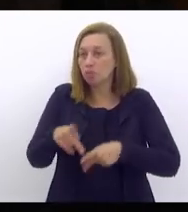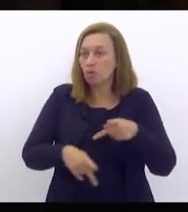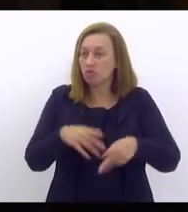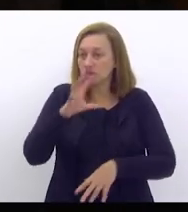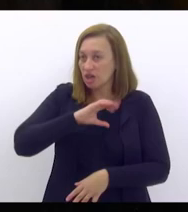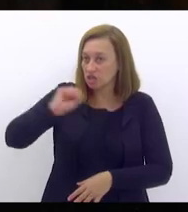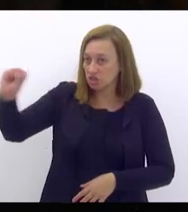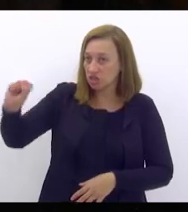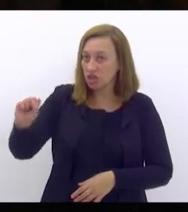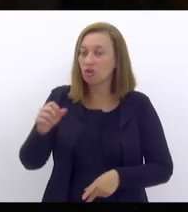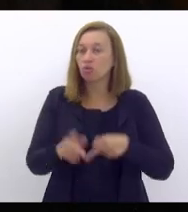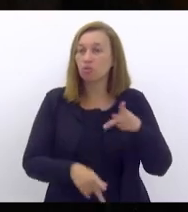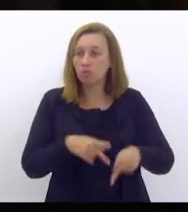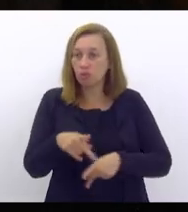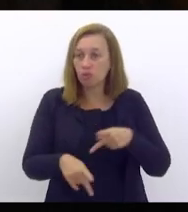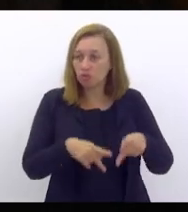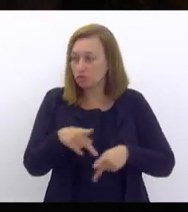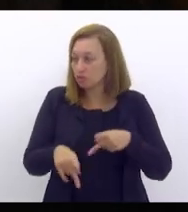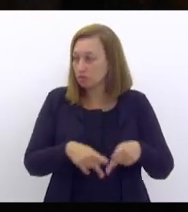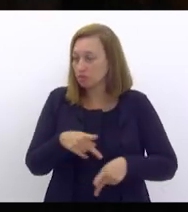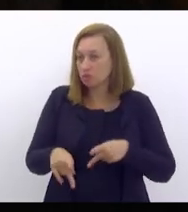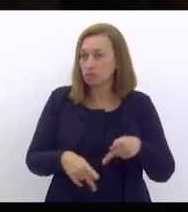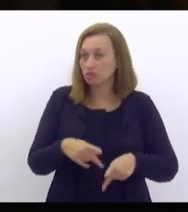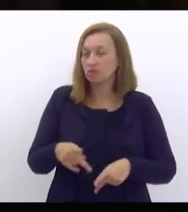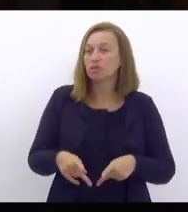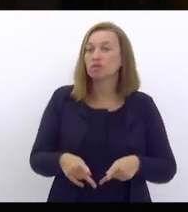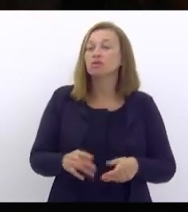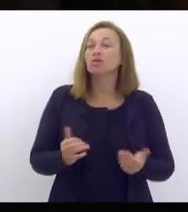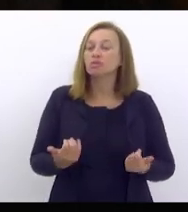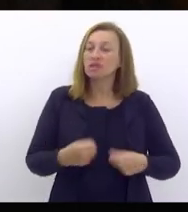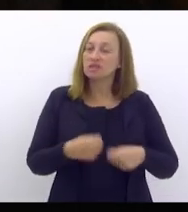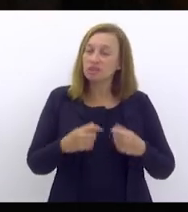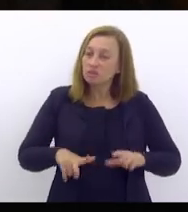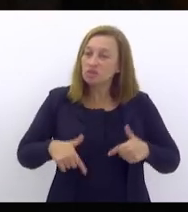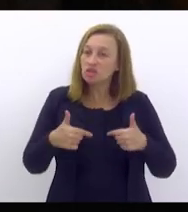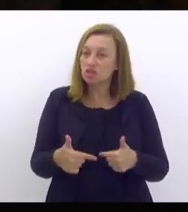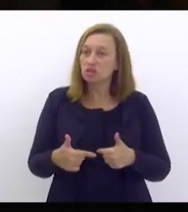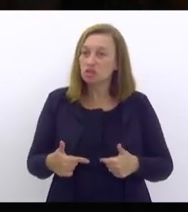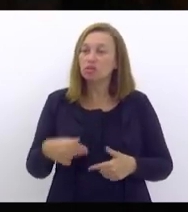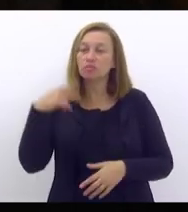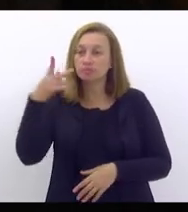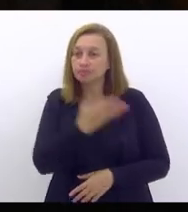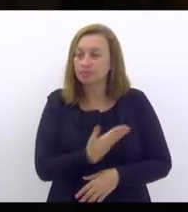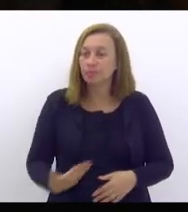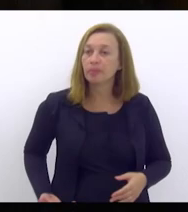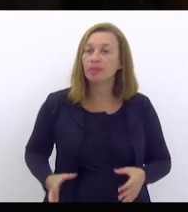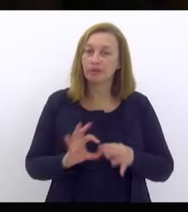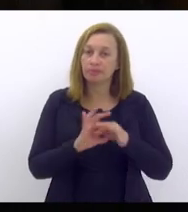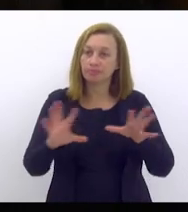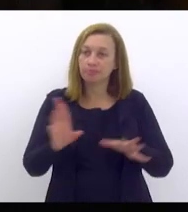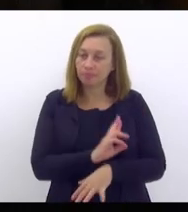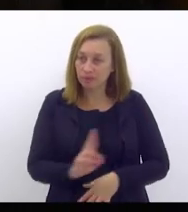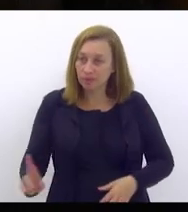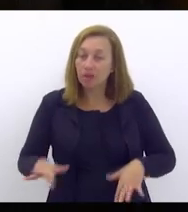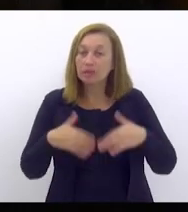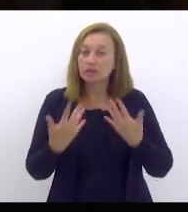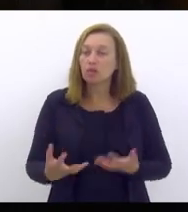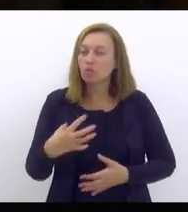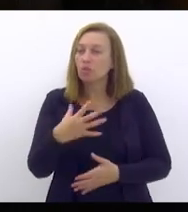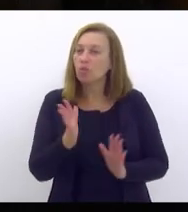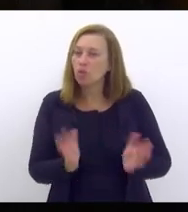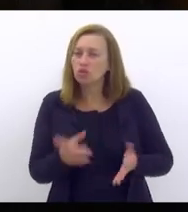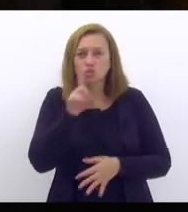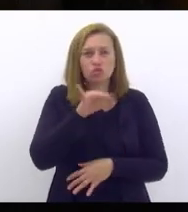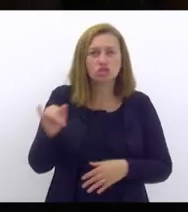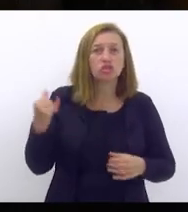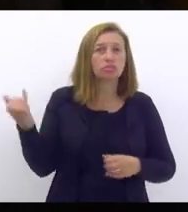fazer ações contundentes de políticas públicas que garanta essa liberdade religiosa. Então, hoje foi um dia